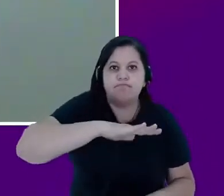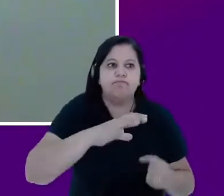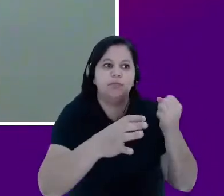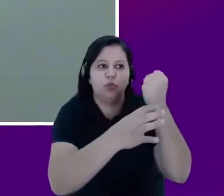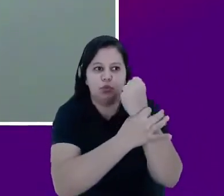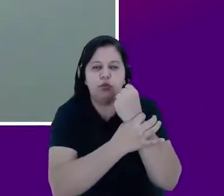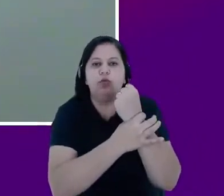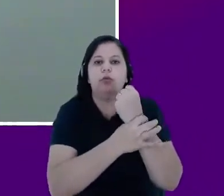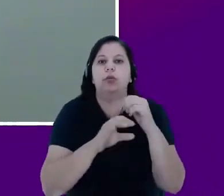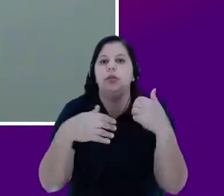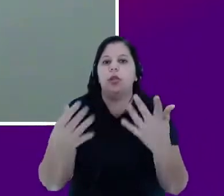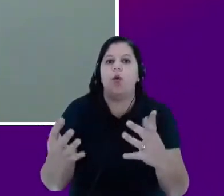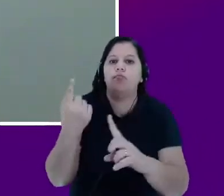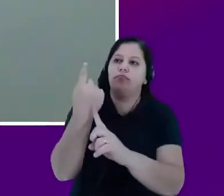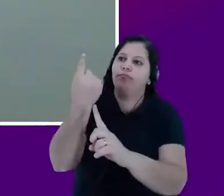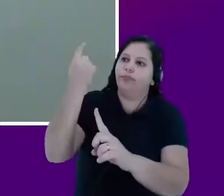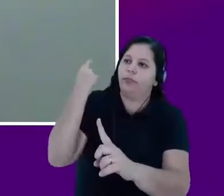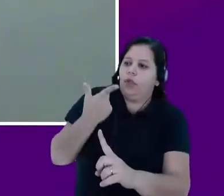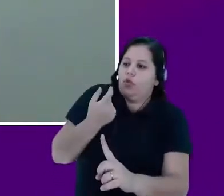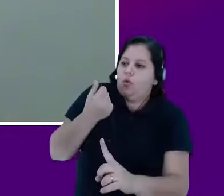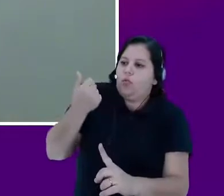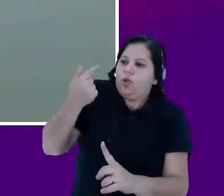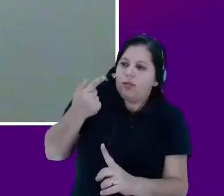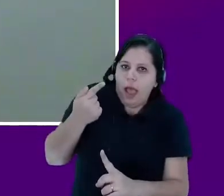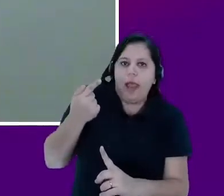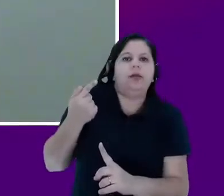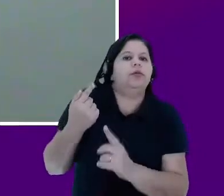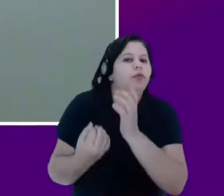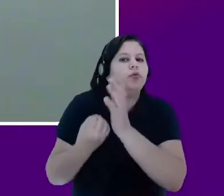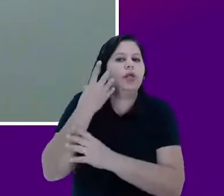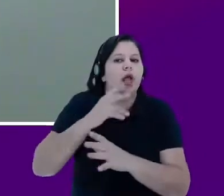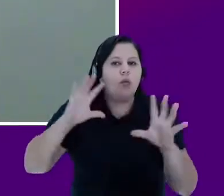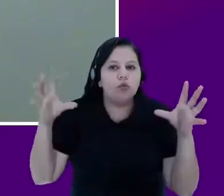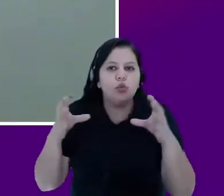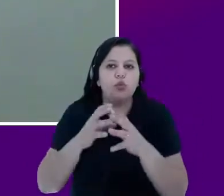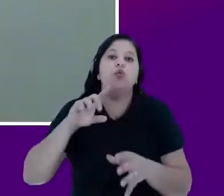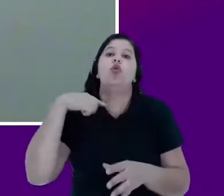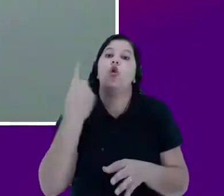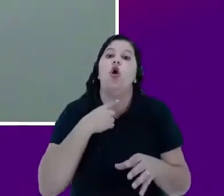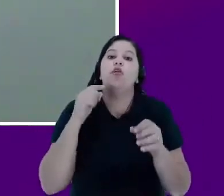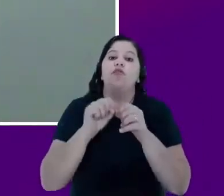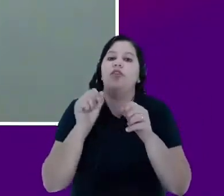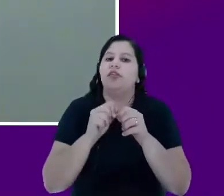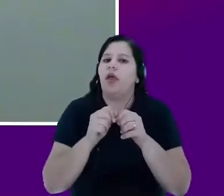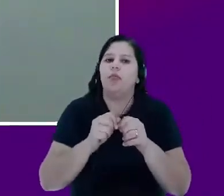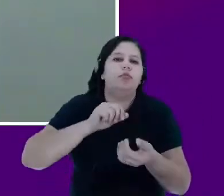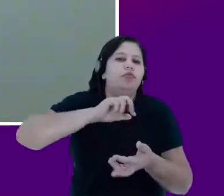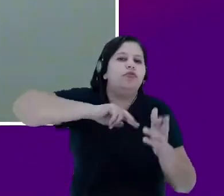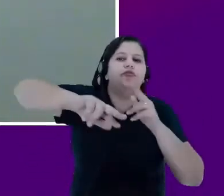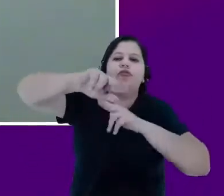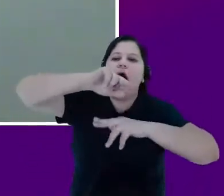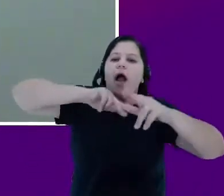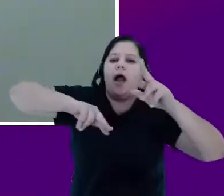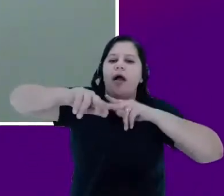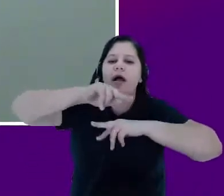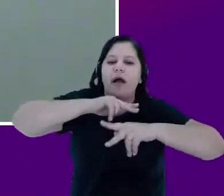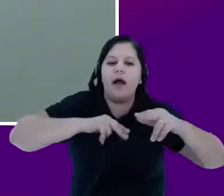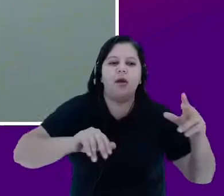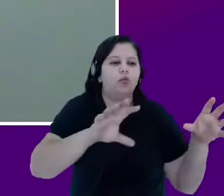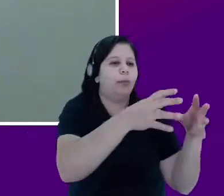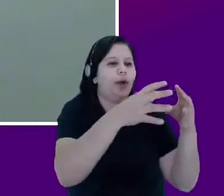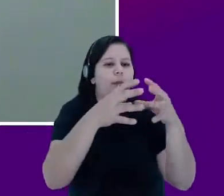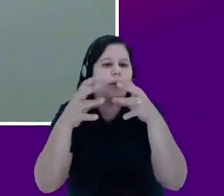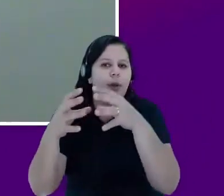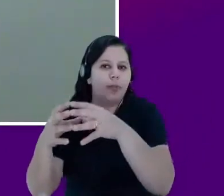desde 2017, a gente realizou diversos GTs, como a gente chama os grupos de trabalho, e o que vocês vão ver aqui hoje são